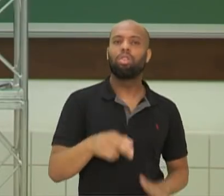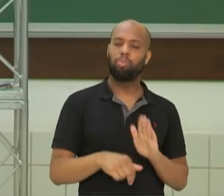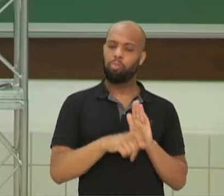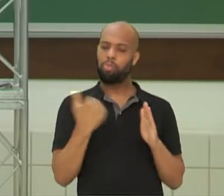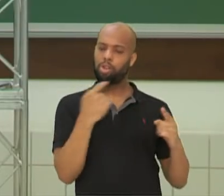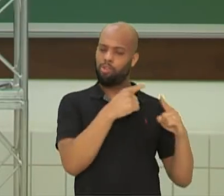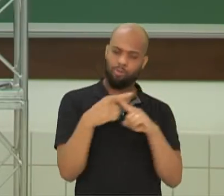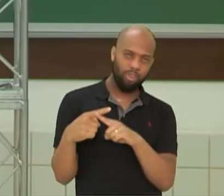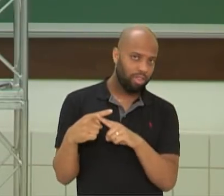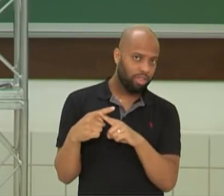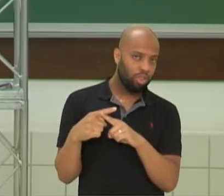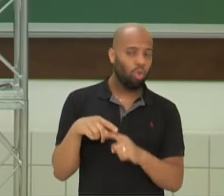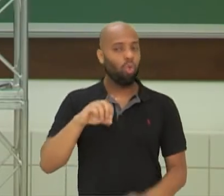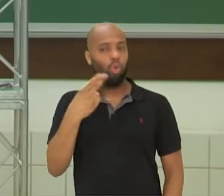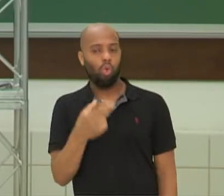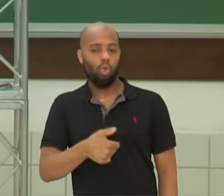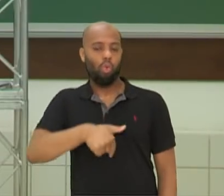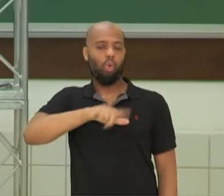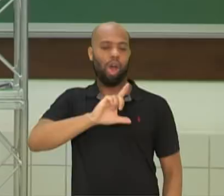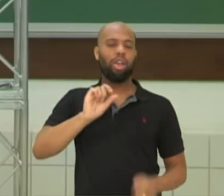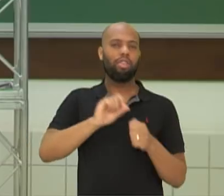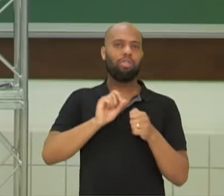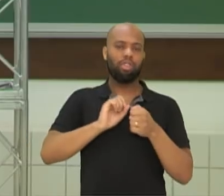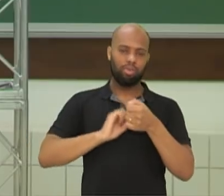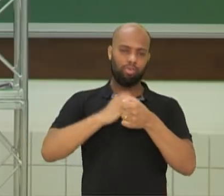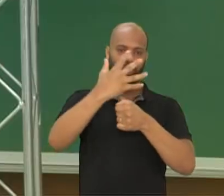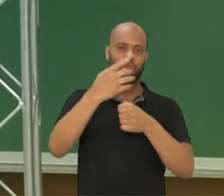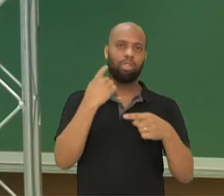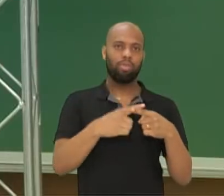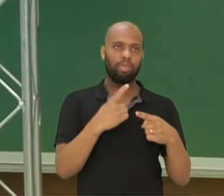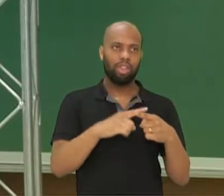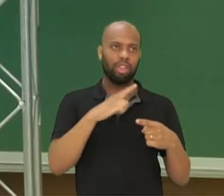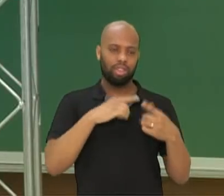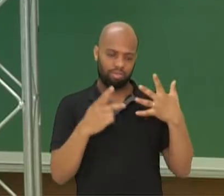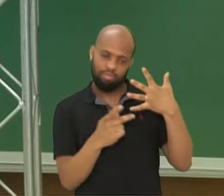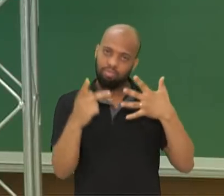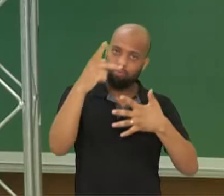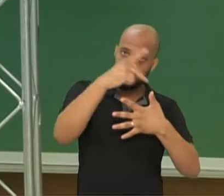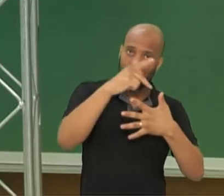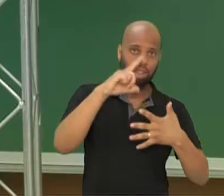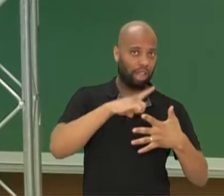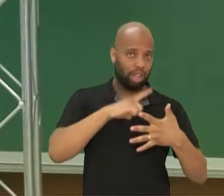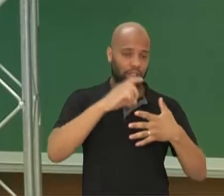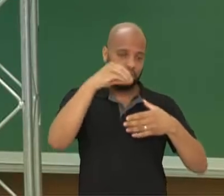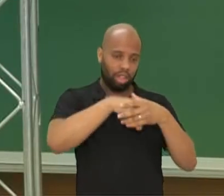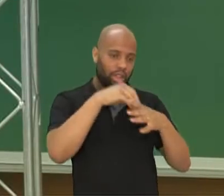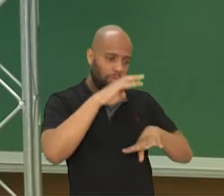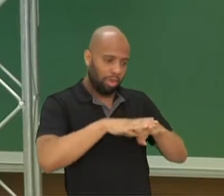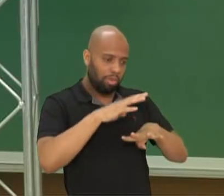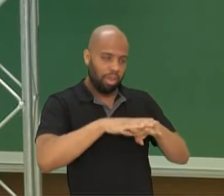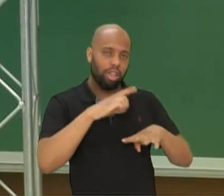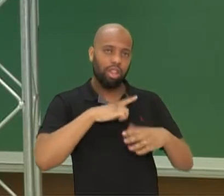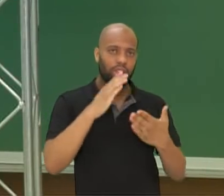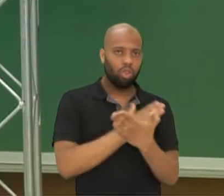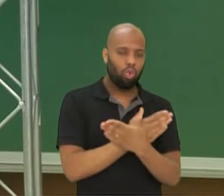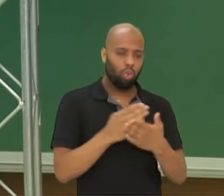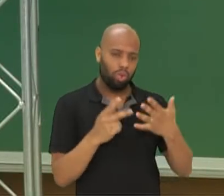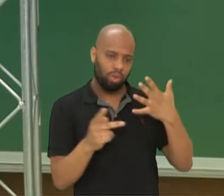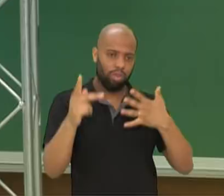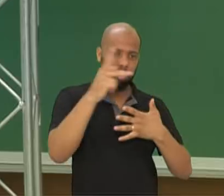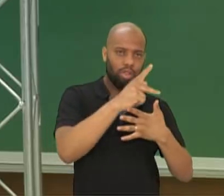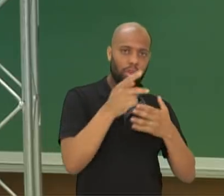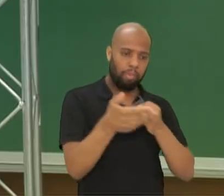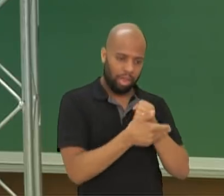primeiro multiplicou ou primeiro resolveu a potência? Lembra que as operações têm prioridade. Vamos lá, as 6